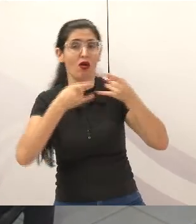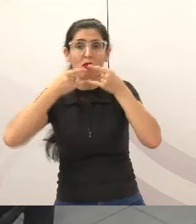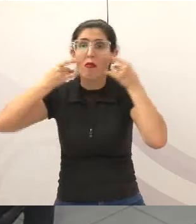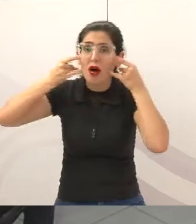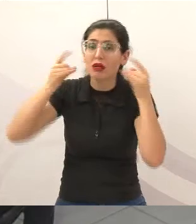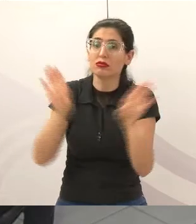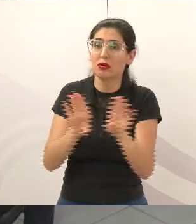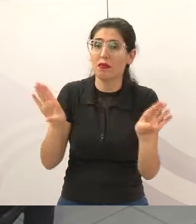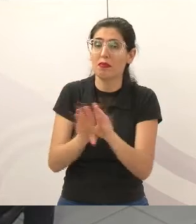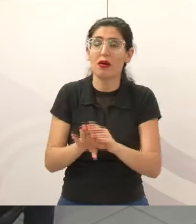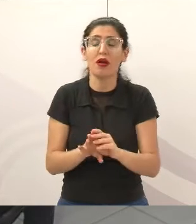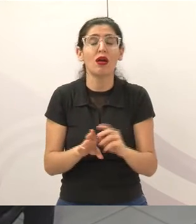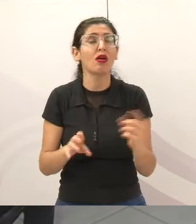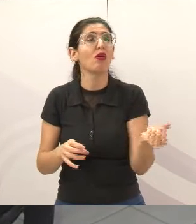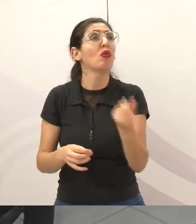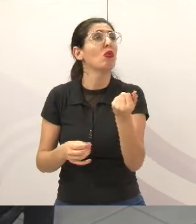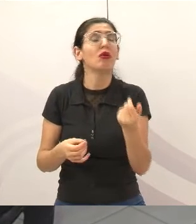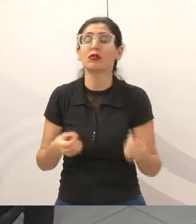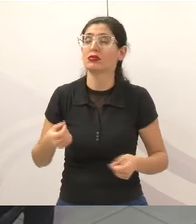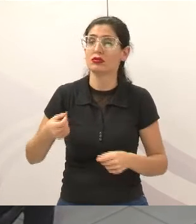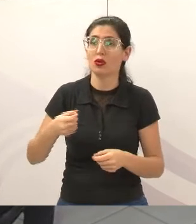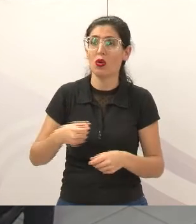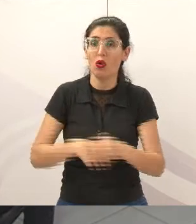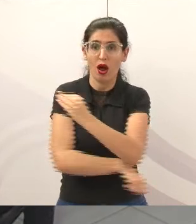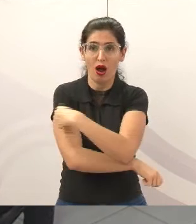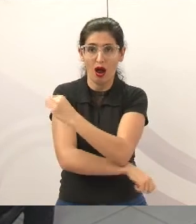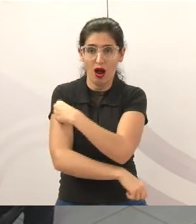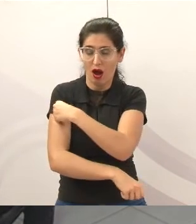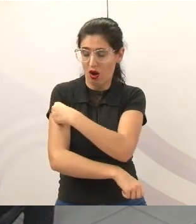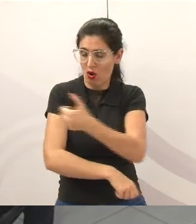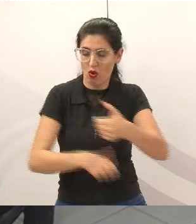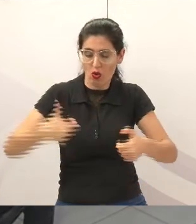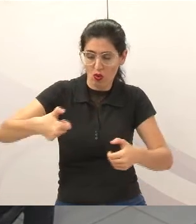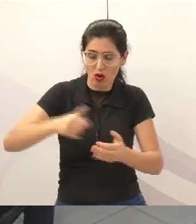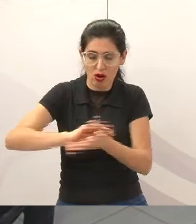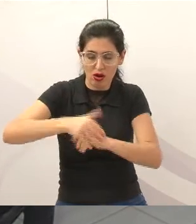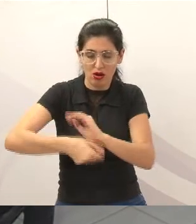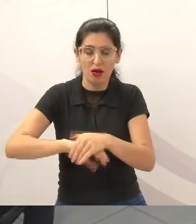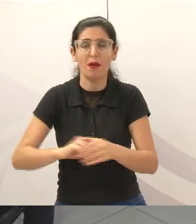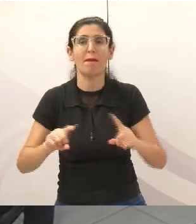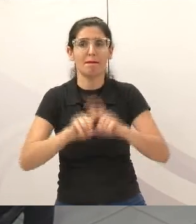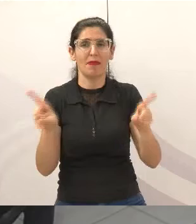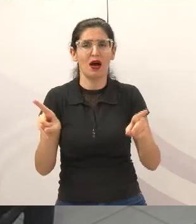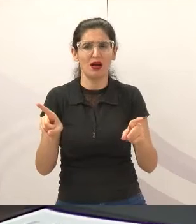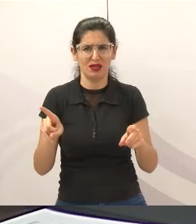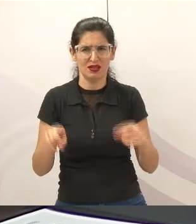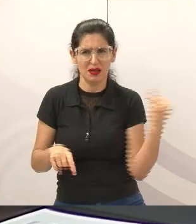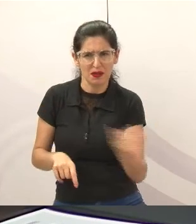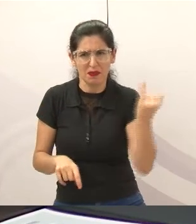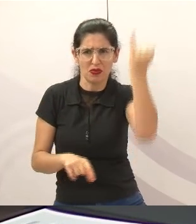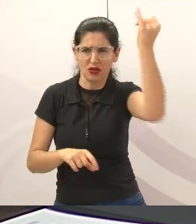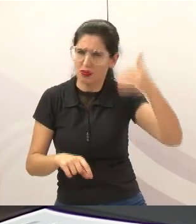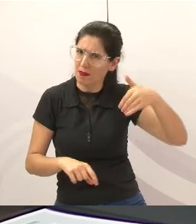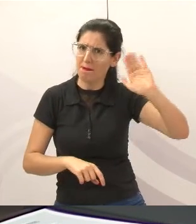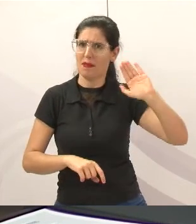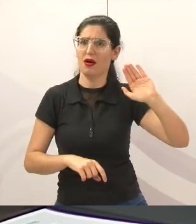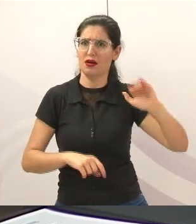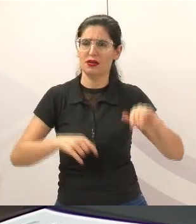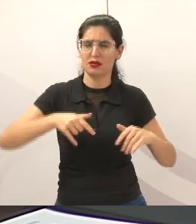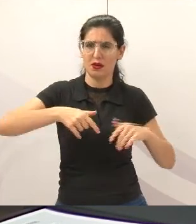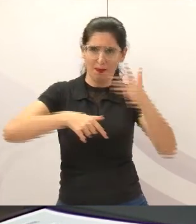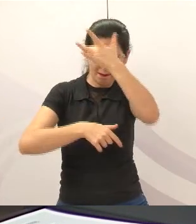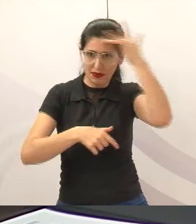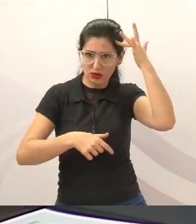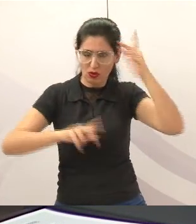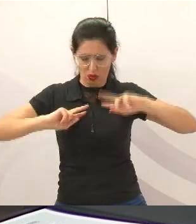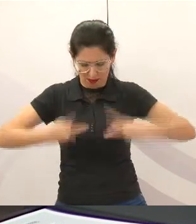gel. Mas o distanciamento social, que é gratuito, que é para proteger também o espirro, principalmente, por isso